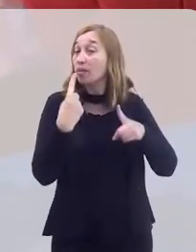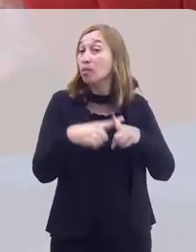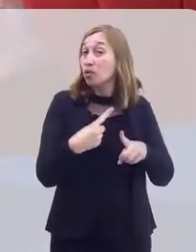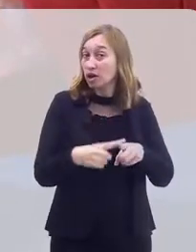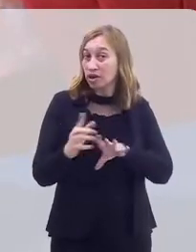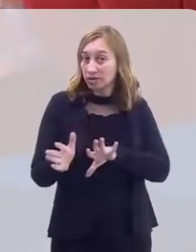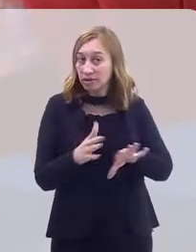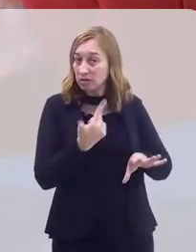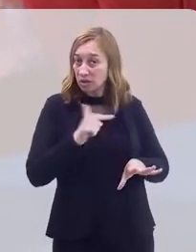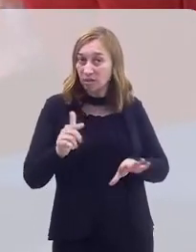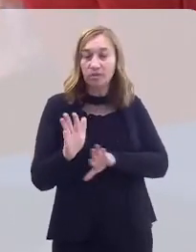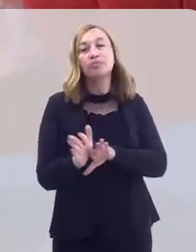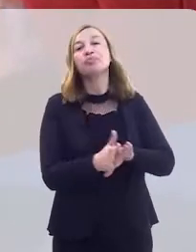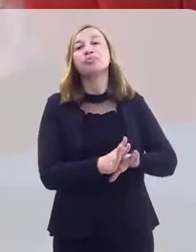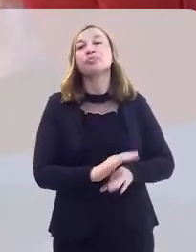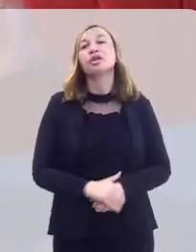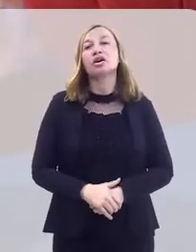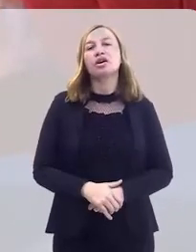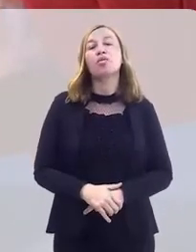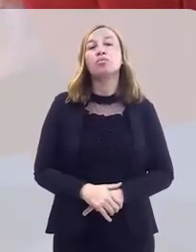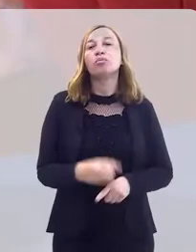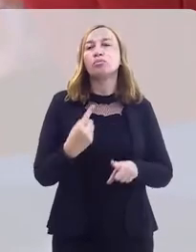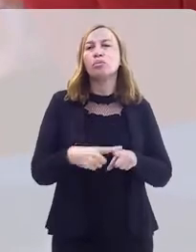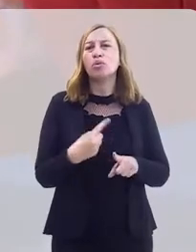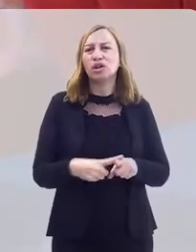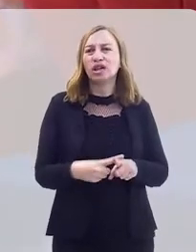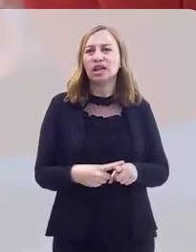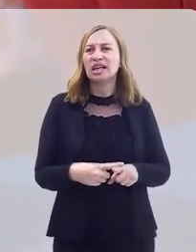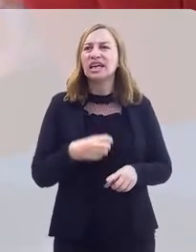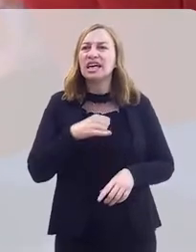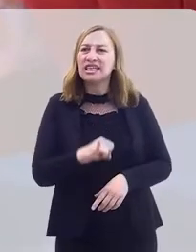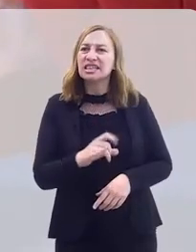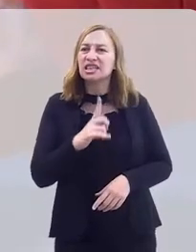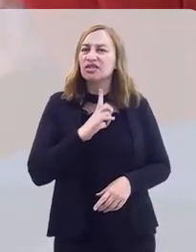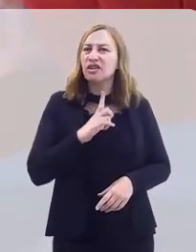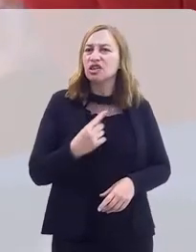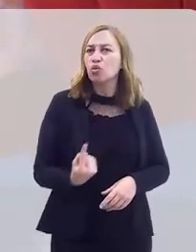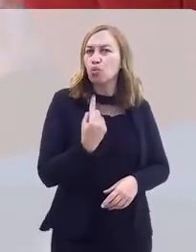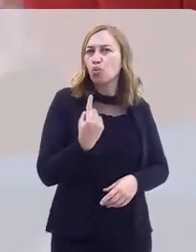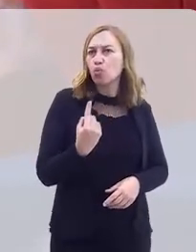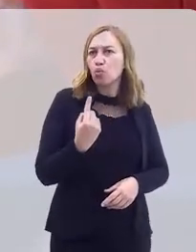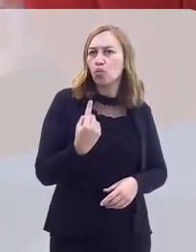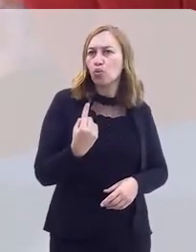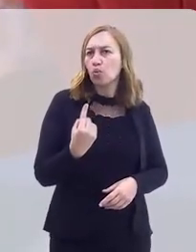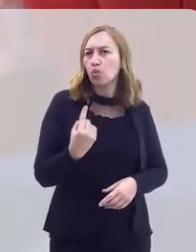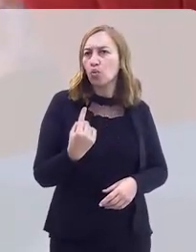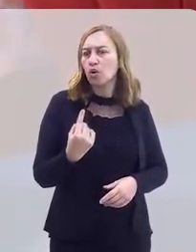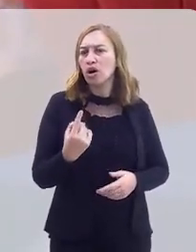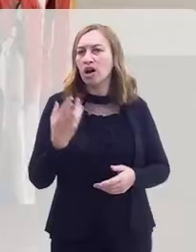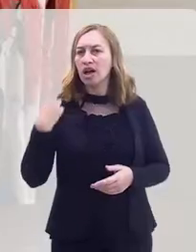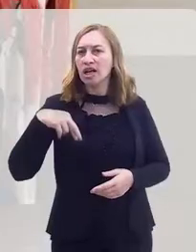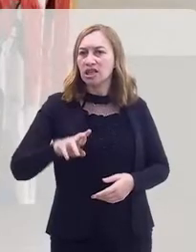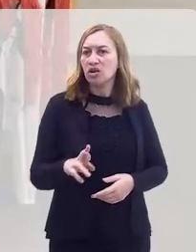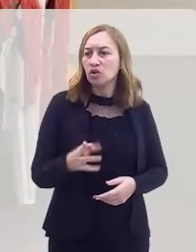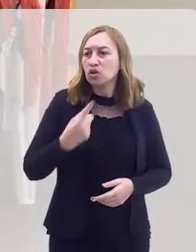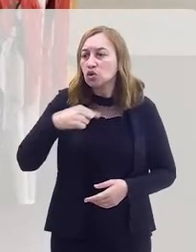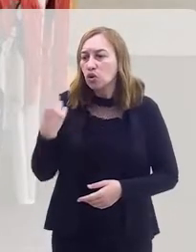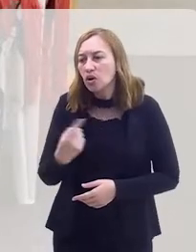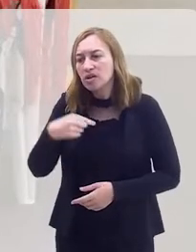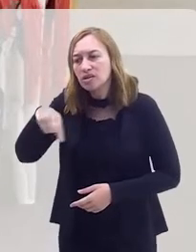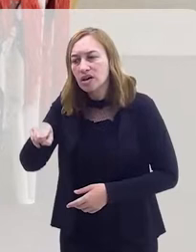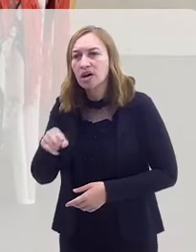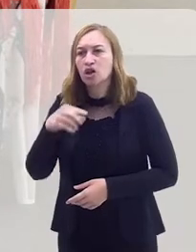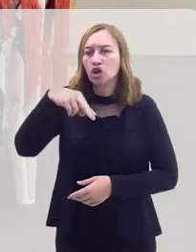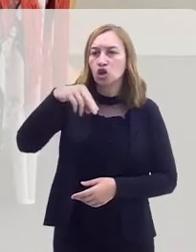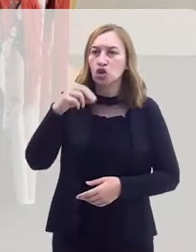explicar por que nós não temos uma religião. Porque se nós tivéssemos uma religião, como nós éramos